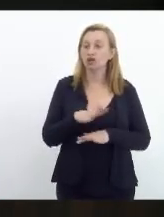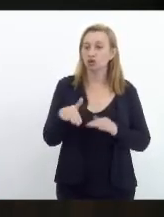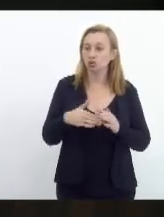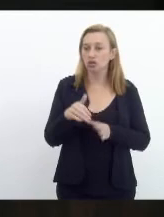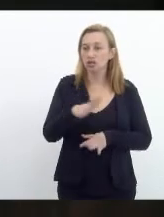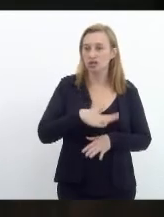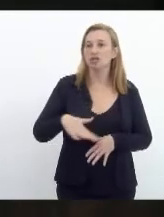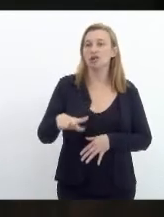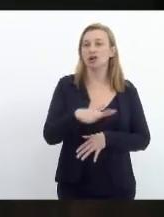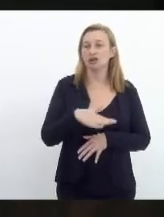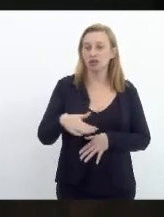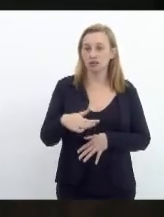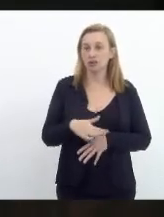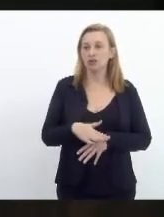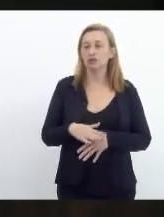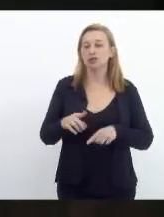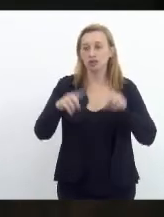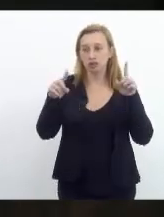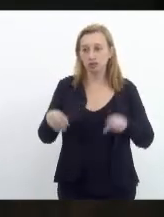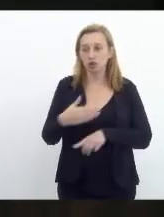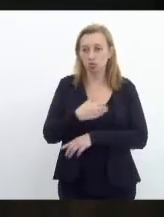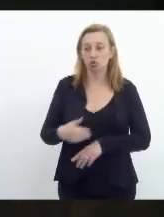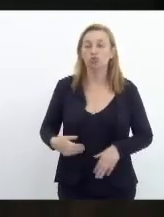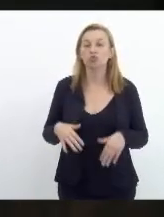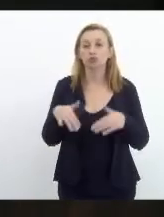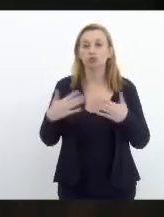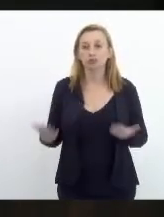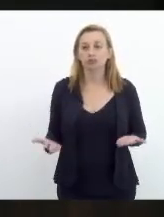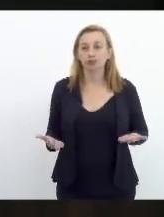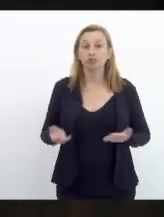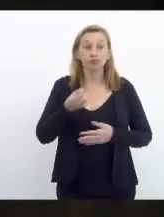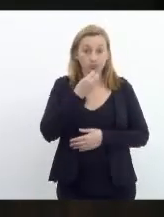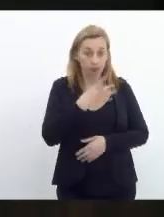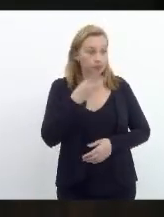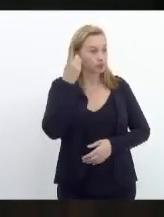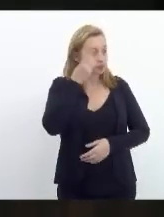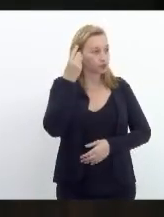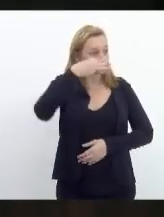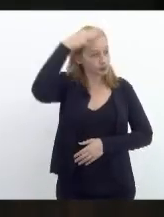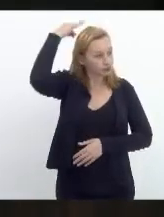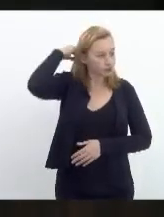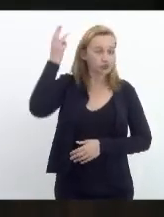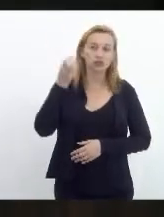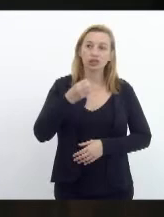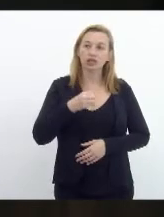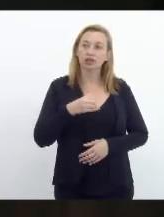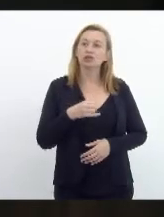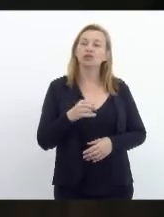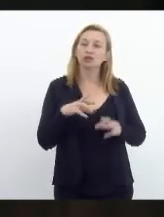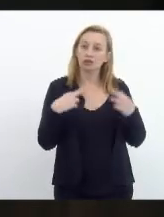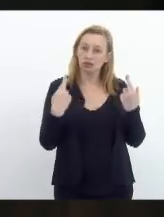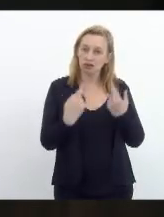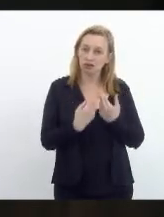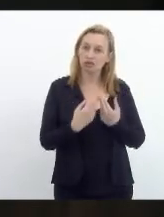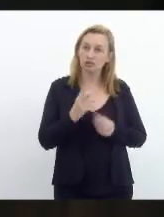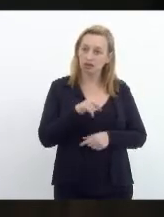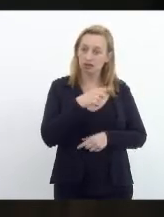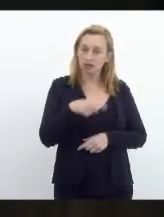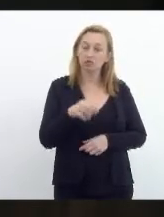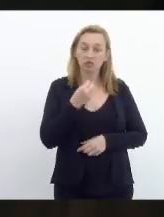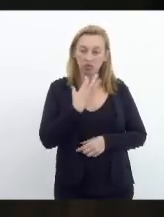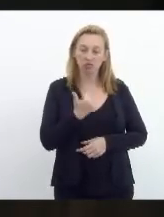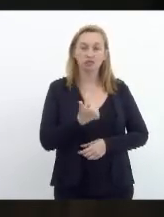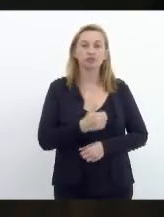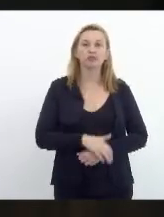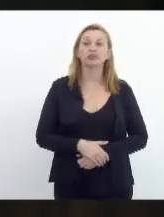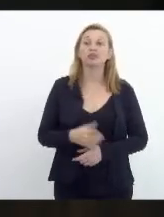as áreas do serviço público. Então, fez bem, deputado Márcio. Se Vossa Excelência cancelou a reunião, fez bem. Estamos